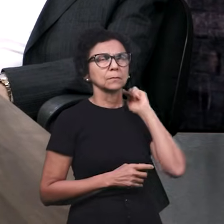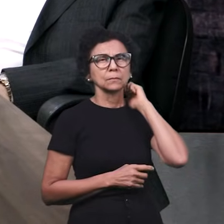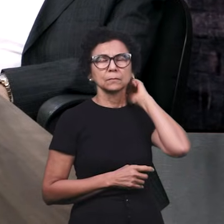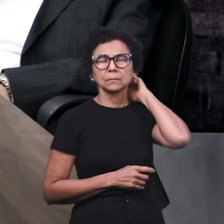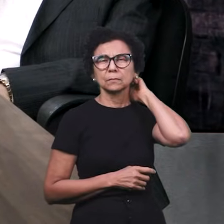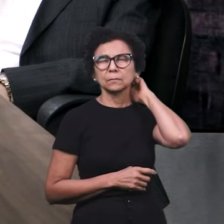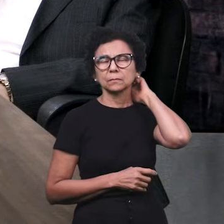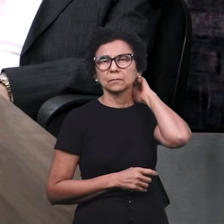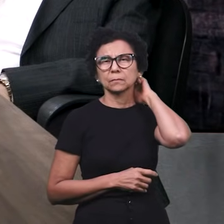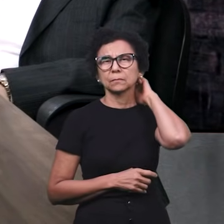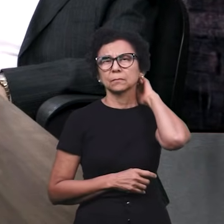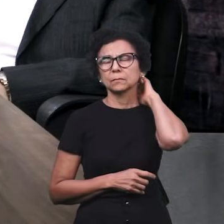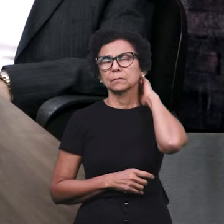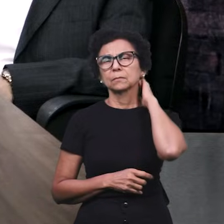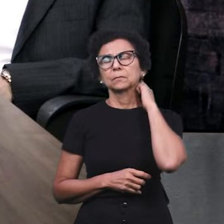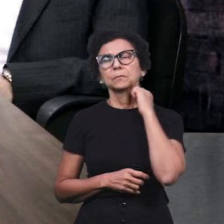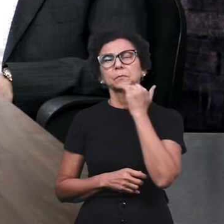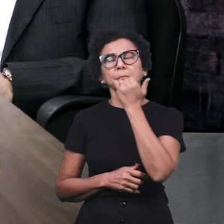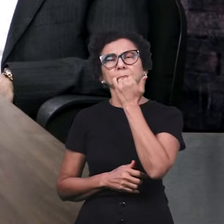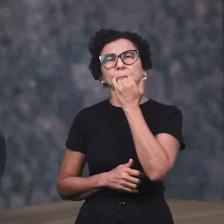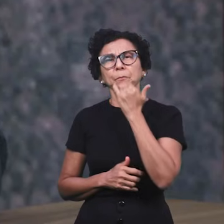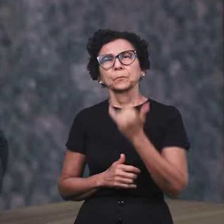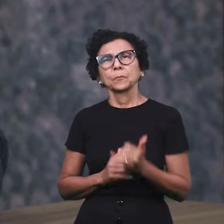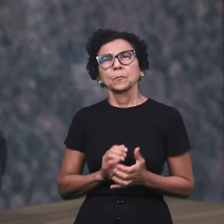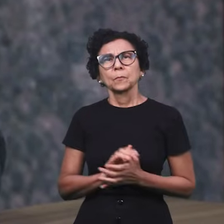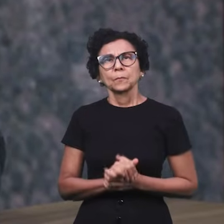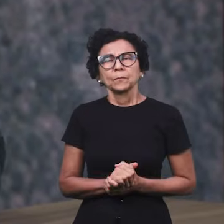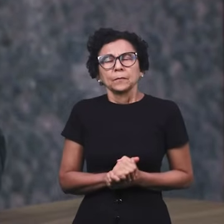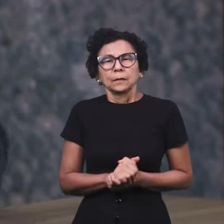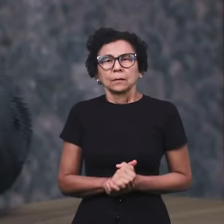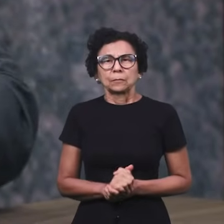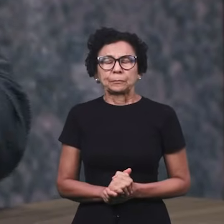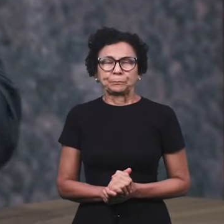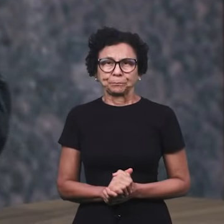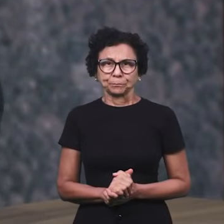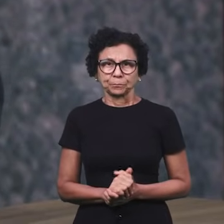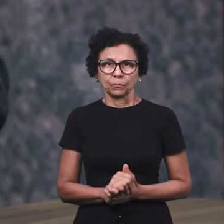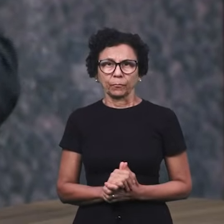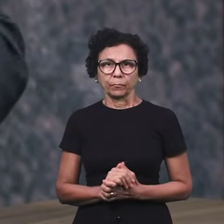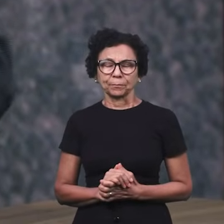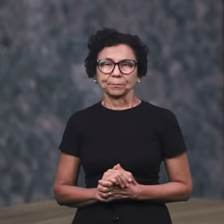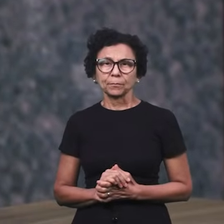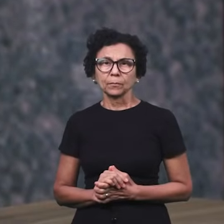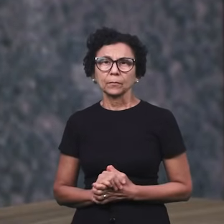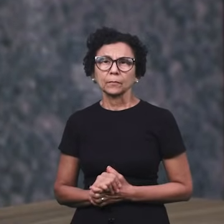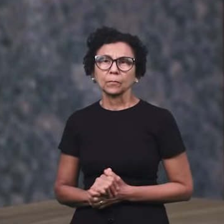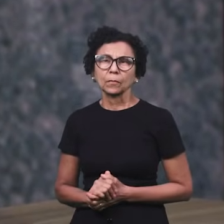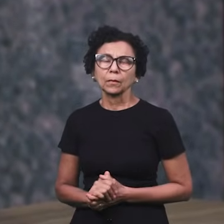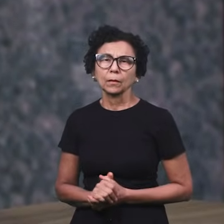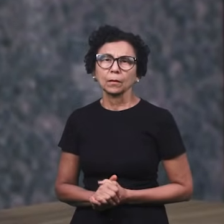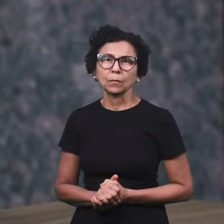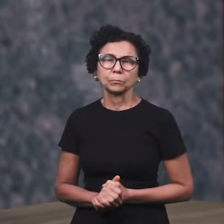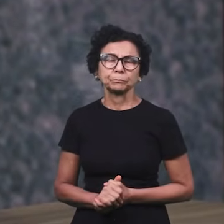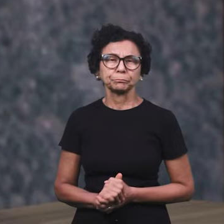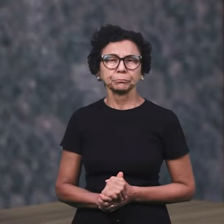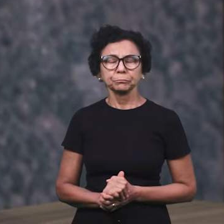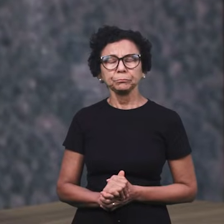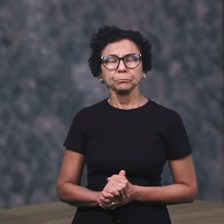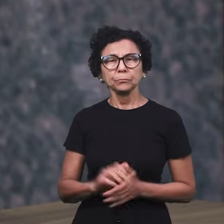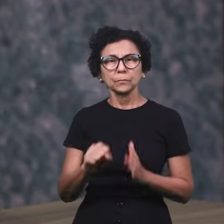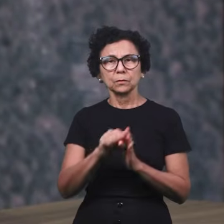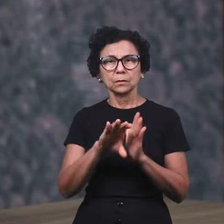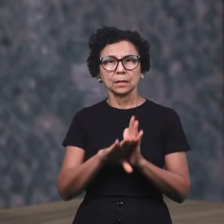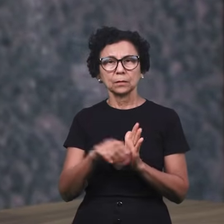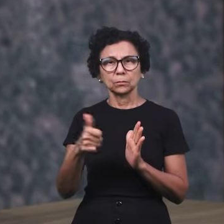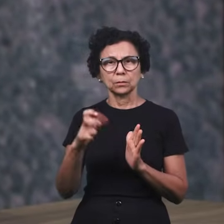Claro. Na verdade, a colonização do continente americano, que foi descoberto no final do século